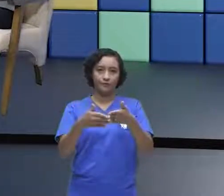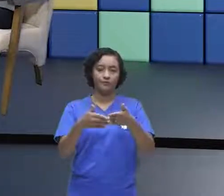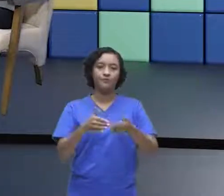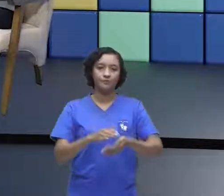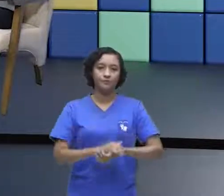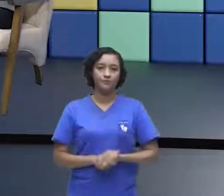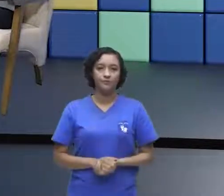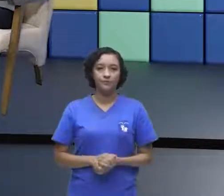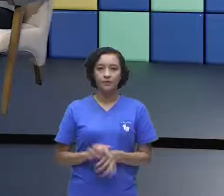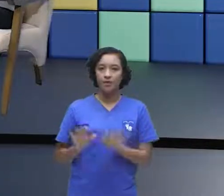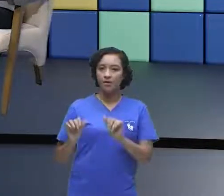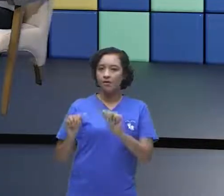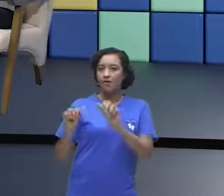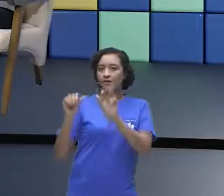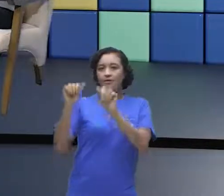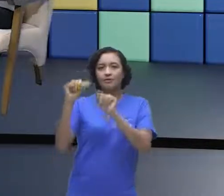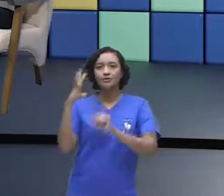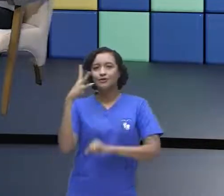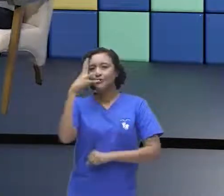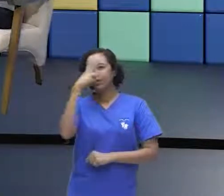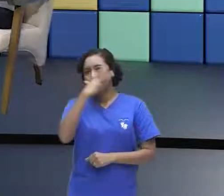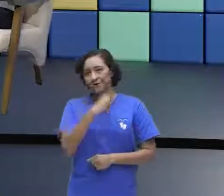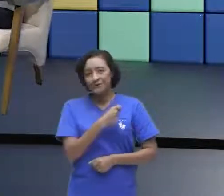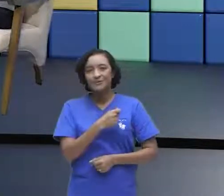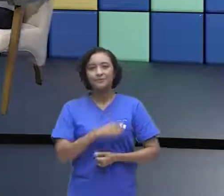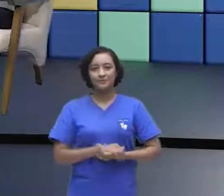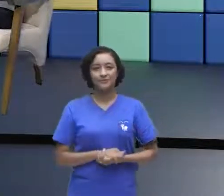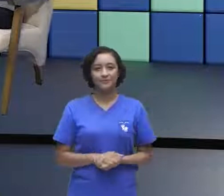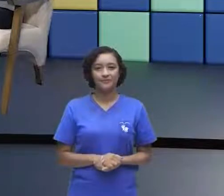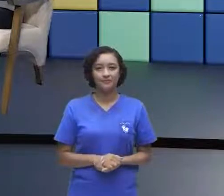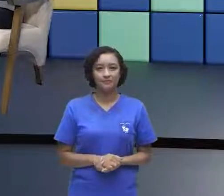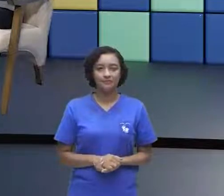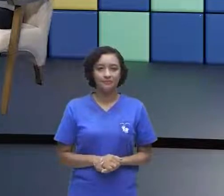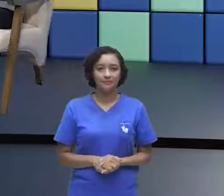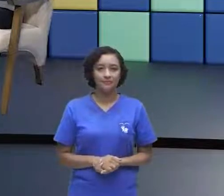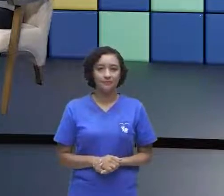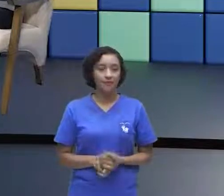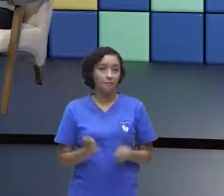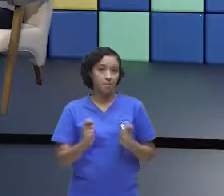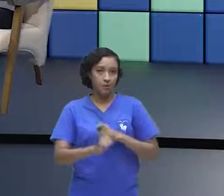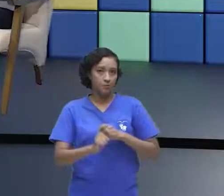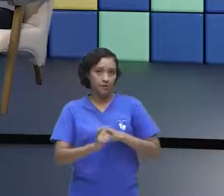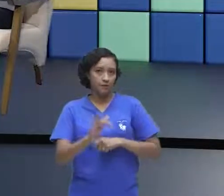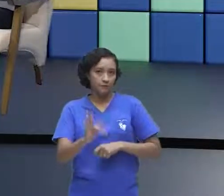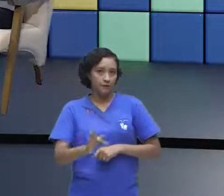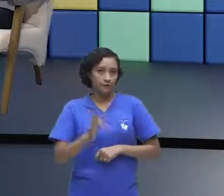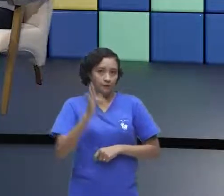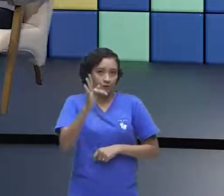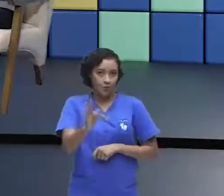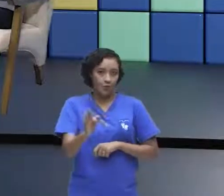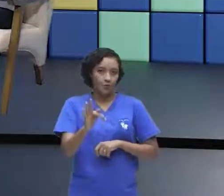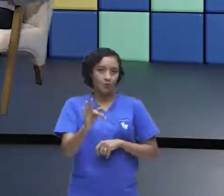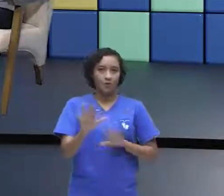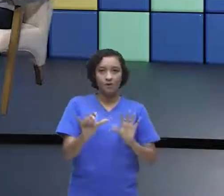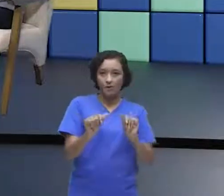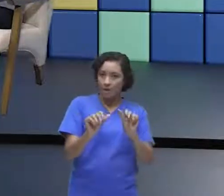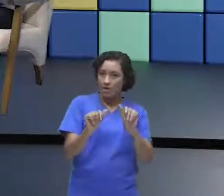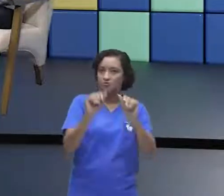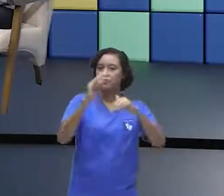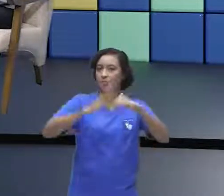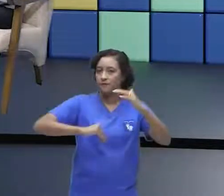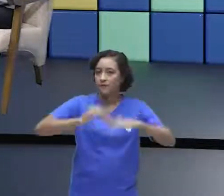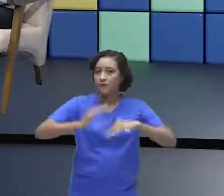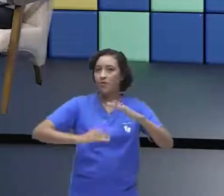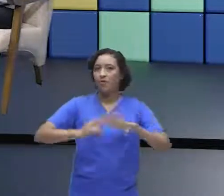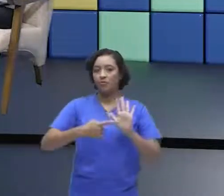expressa, que lindo. Isso pode levar a ser uma artista plástica, ela fazer uma exposição depois. E o